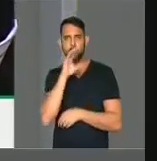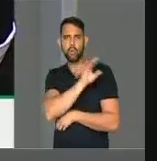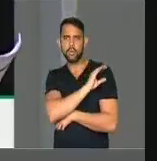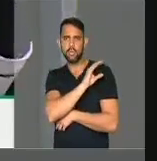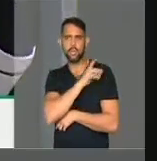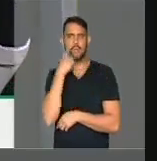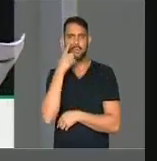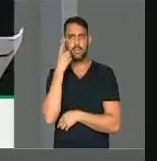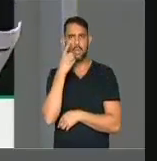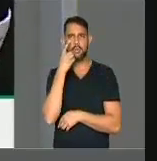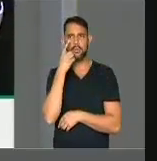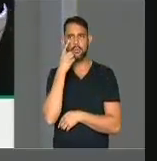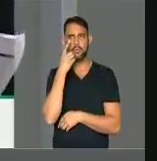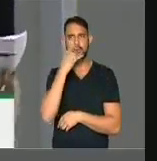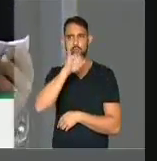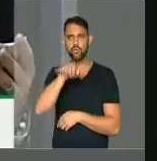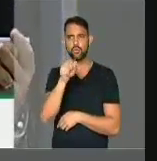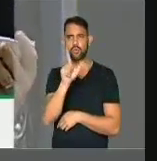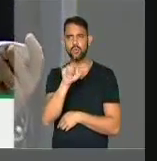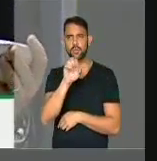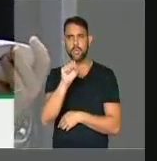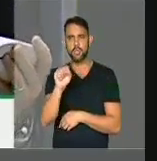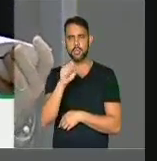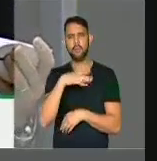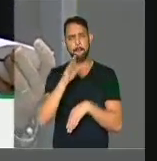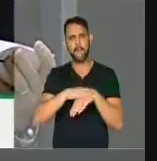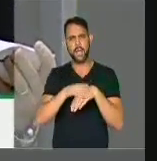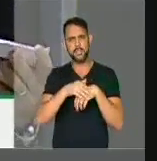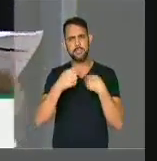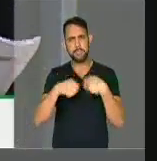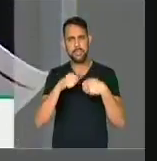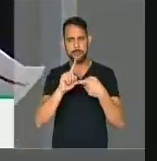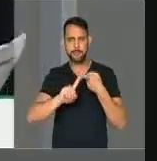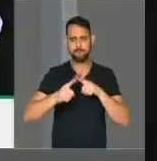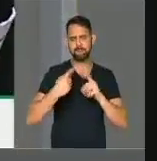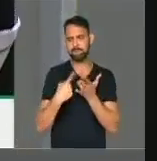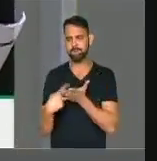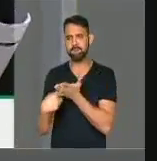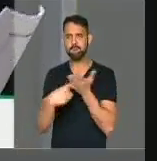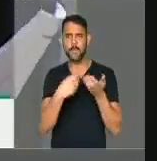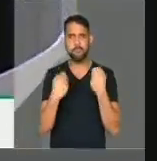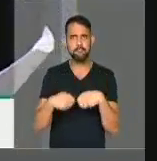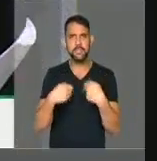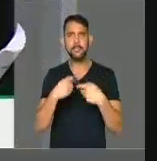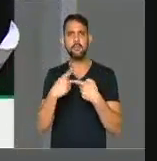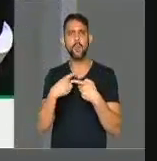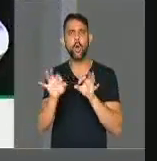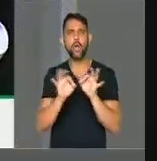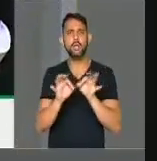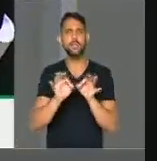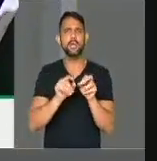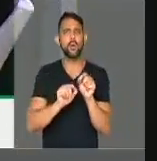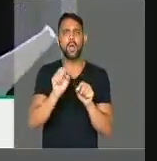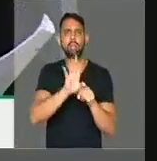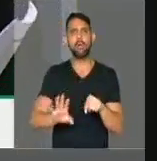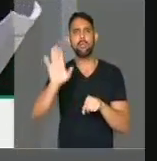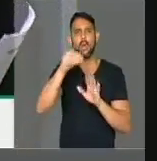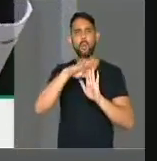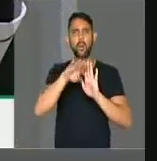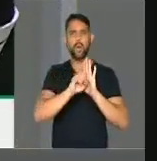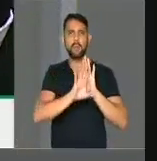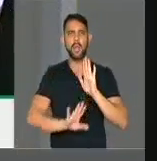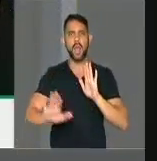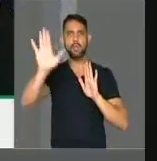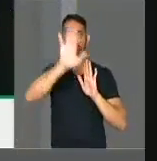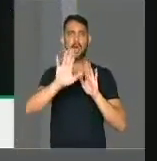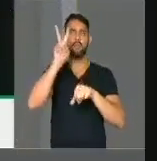brasileiro, coordenada pelo deputado Júlio César, cada vez mais precisa se articular para que nós possamos ter, a nível nacional, uma